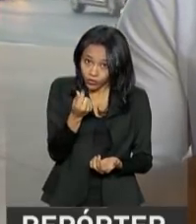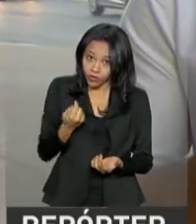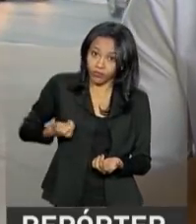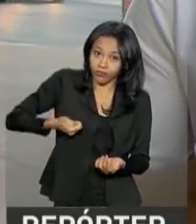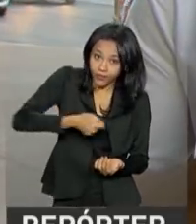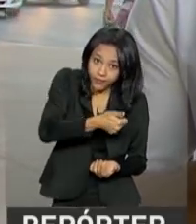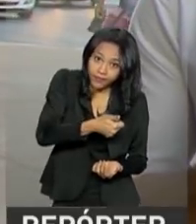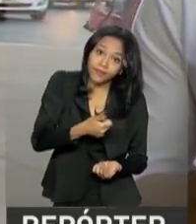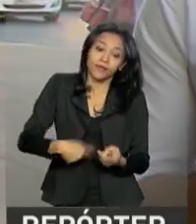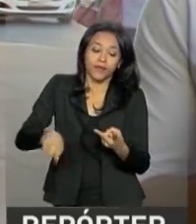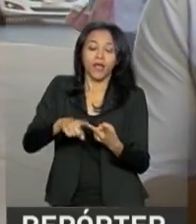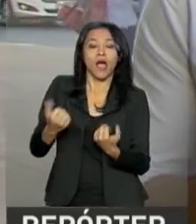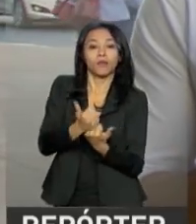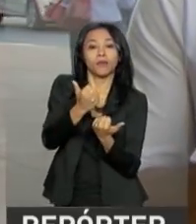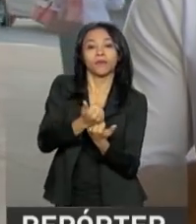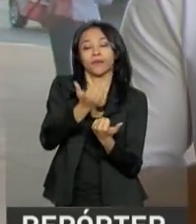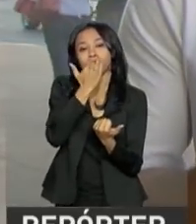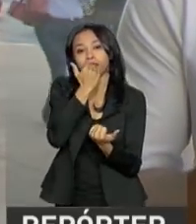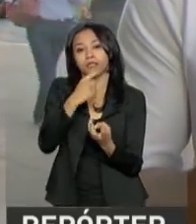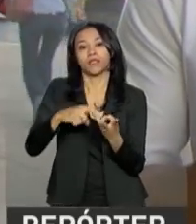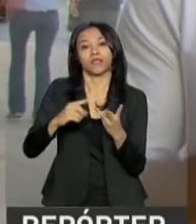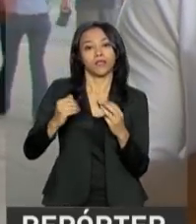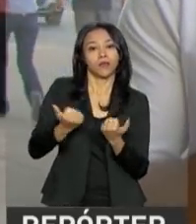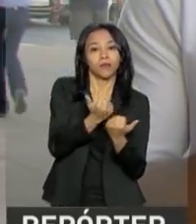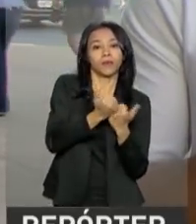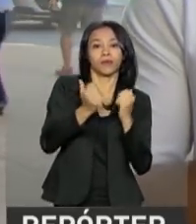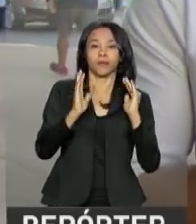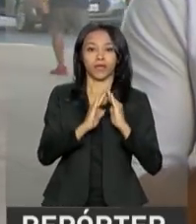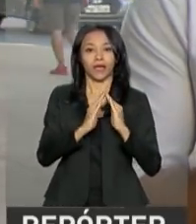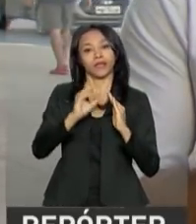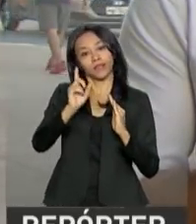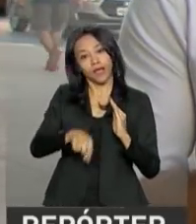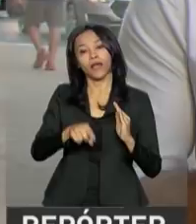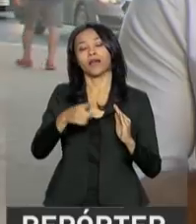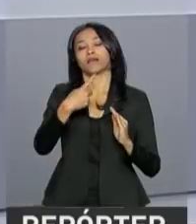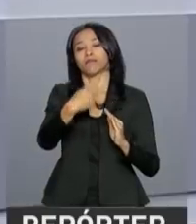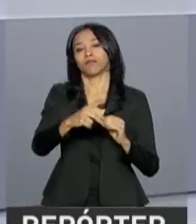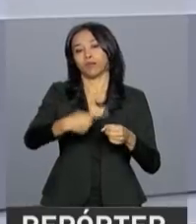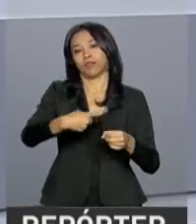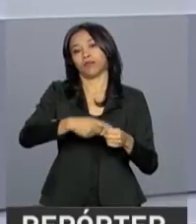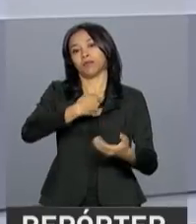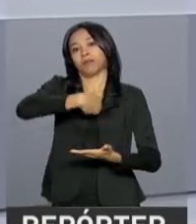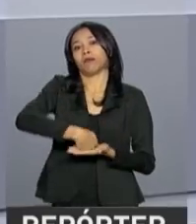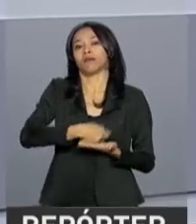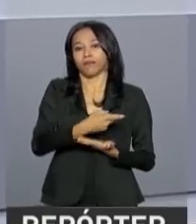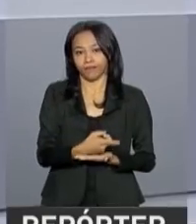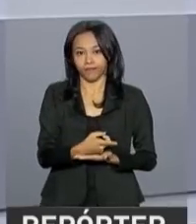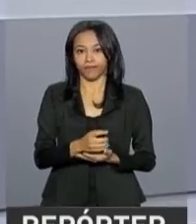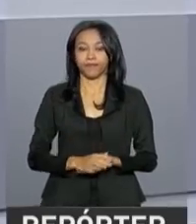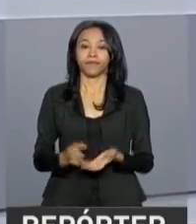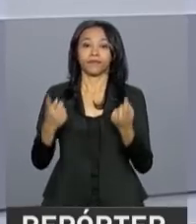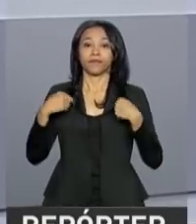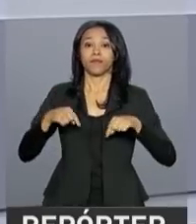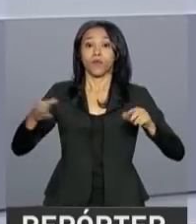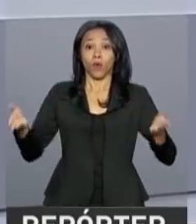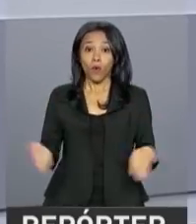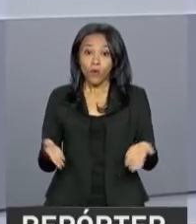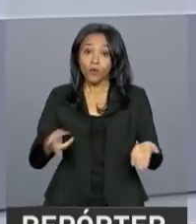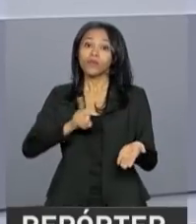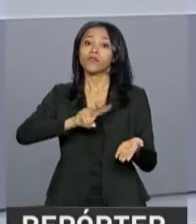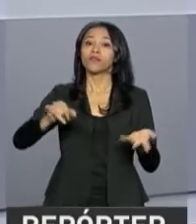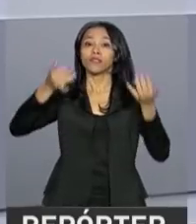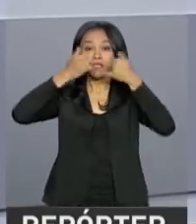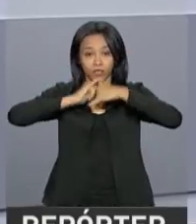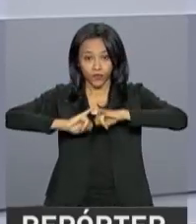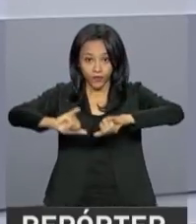já os auxílios alimentação e moradia são pagos pelo município será divulgado hoje o resultado do